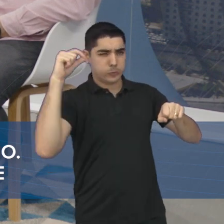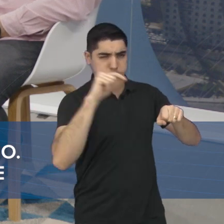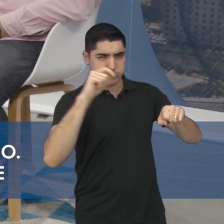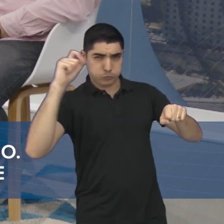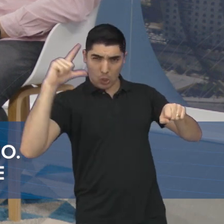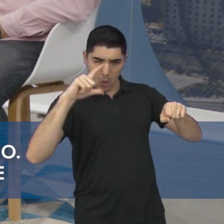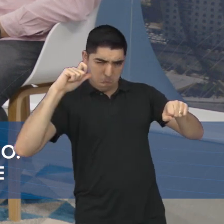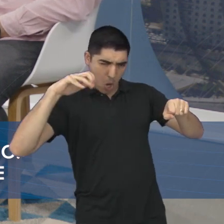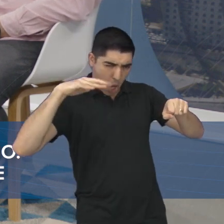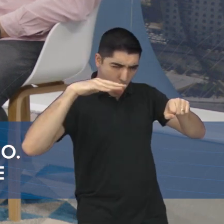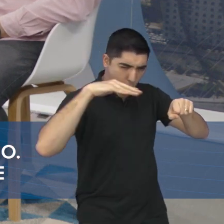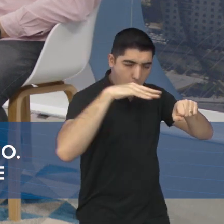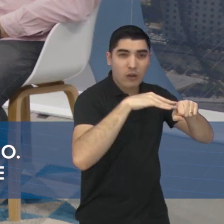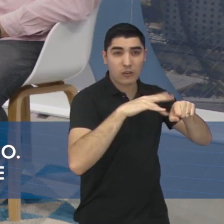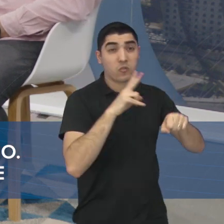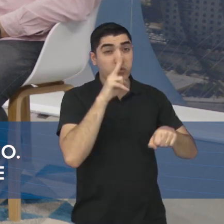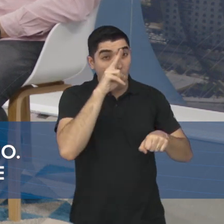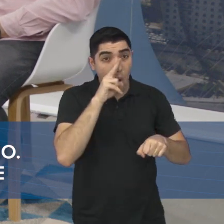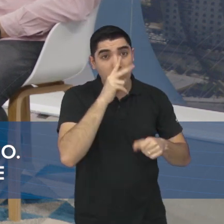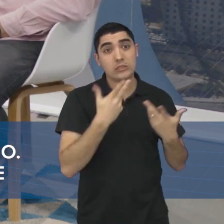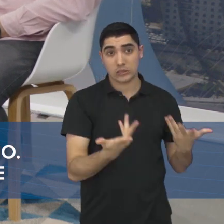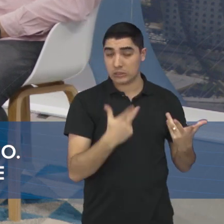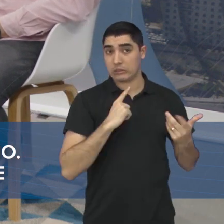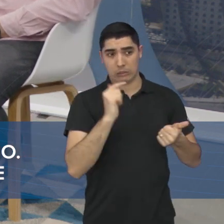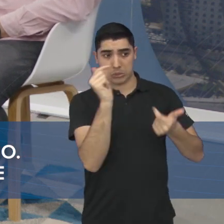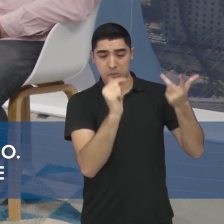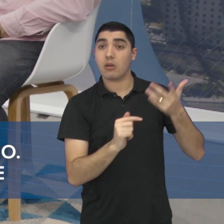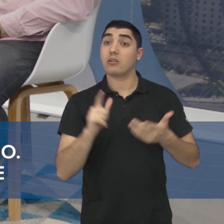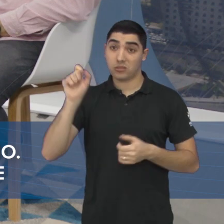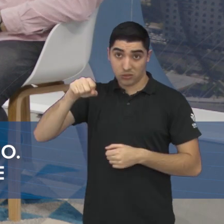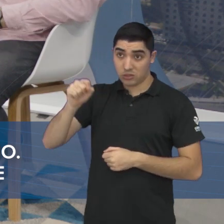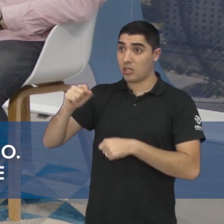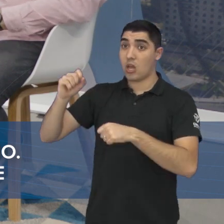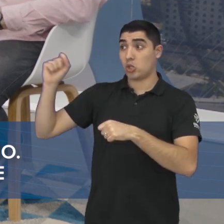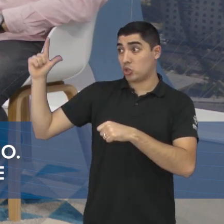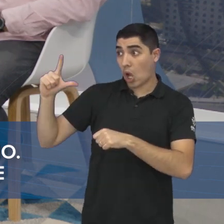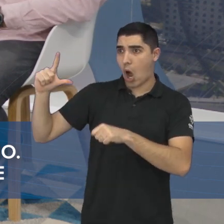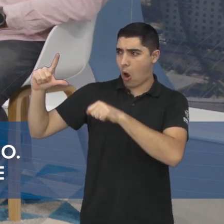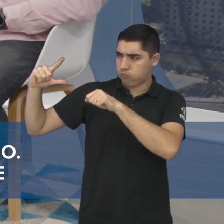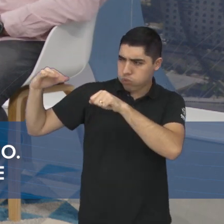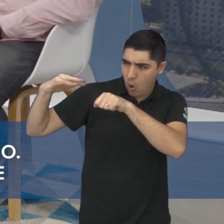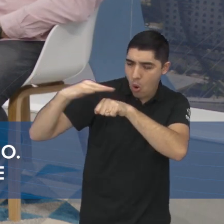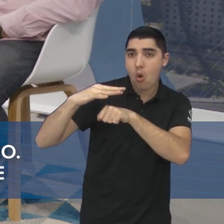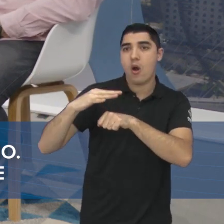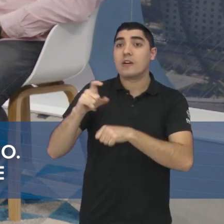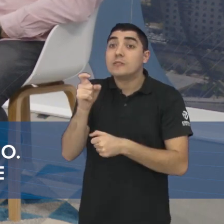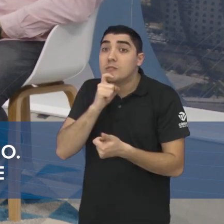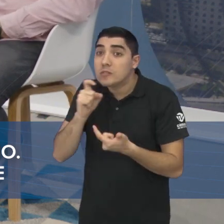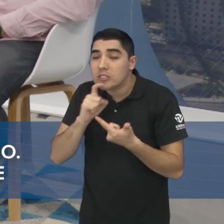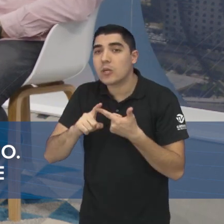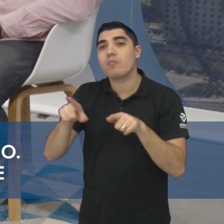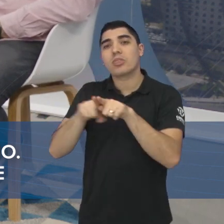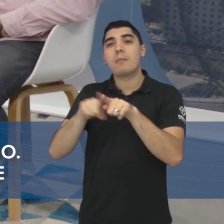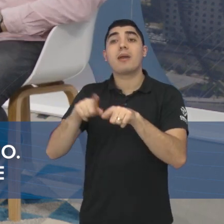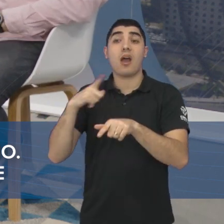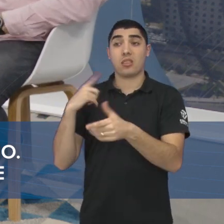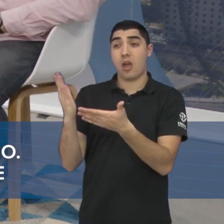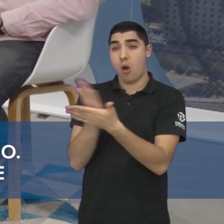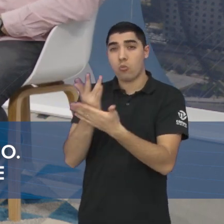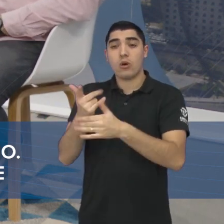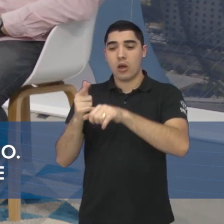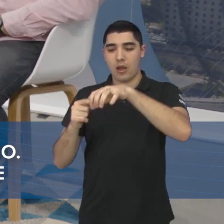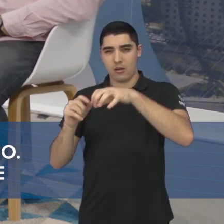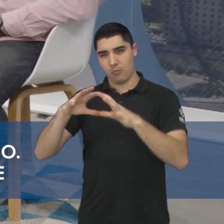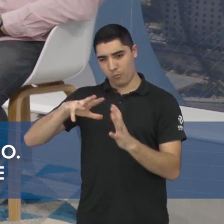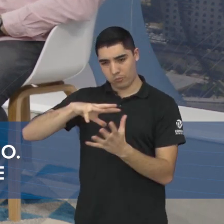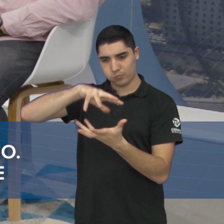alta, então tem que proteger as pessoas, então não é tão fácil radiação, como a gente vê em frio, filmes, né? A falta de